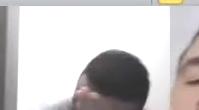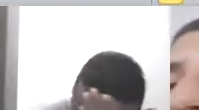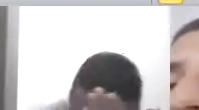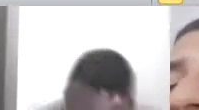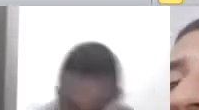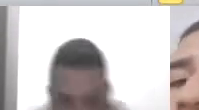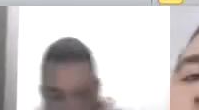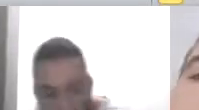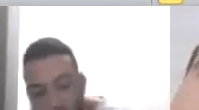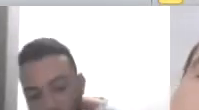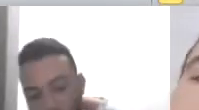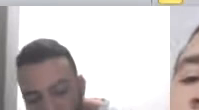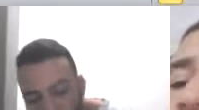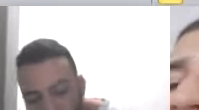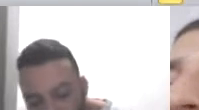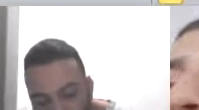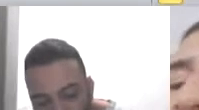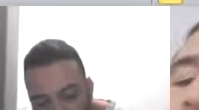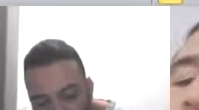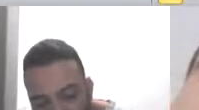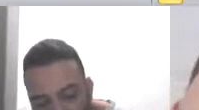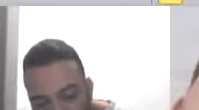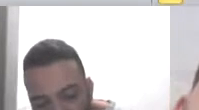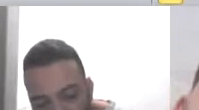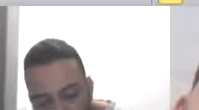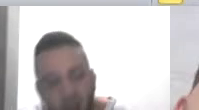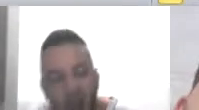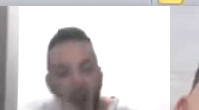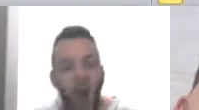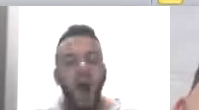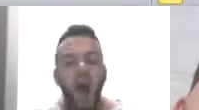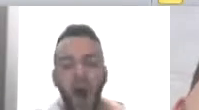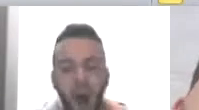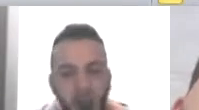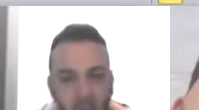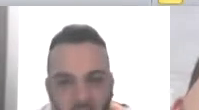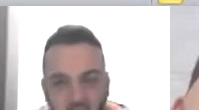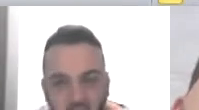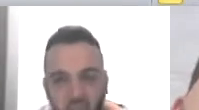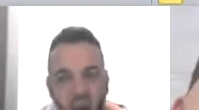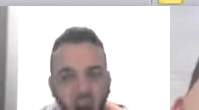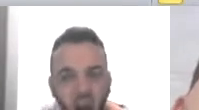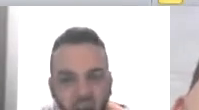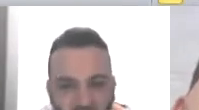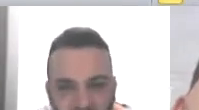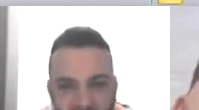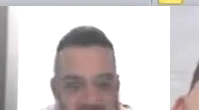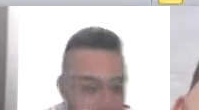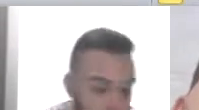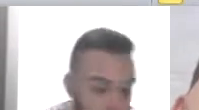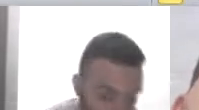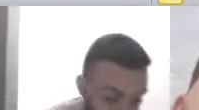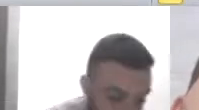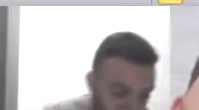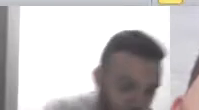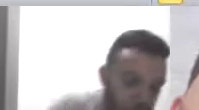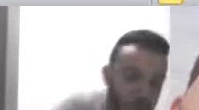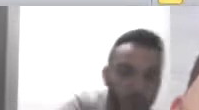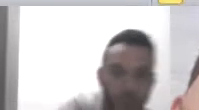organismo temos parte que tem pH diferentes. Então, o pH, se tem uma solução que ela é muito ácida ou